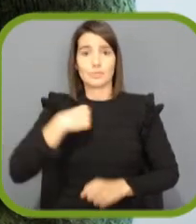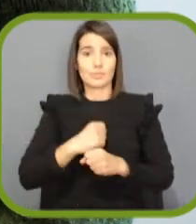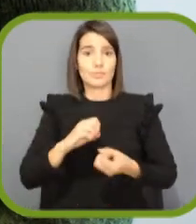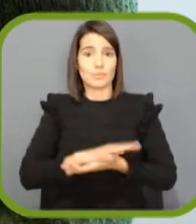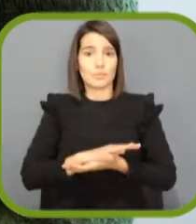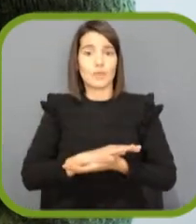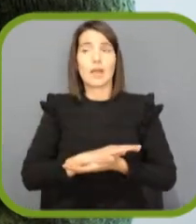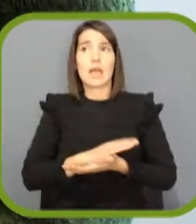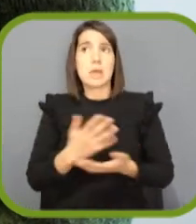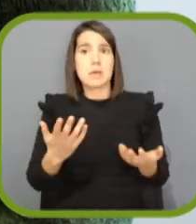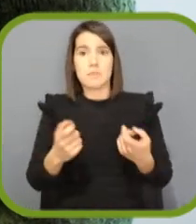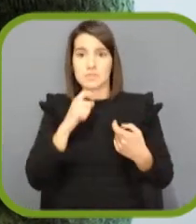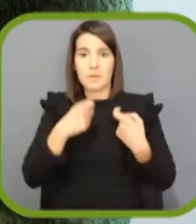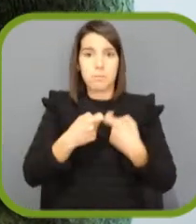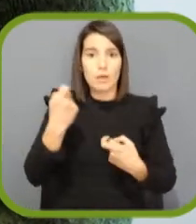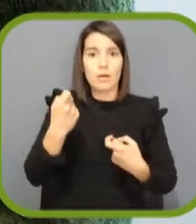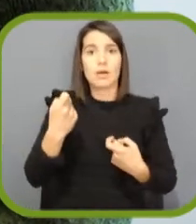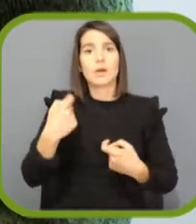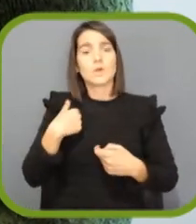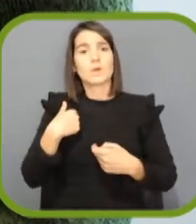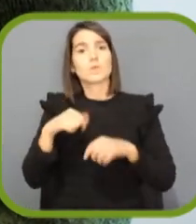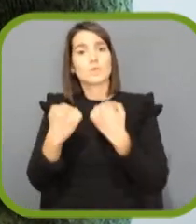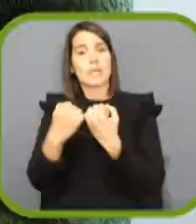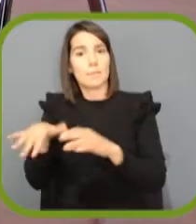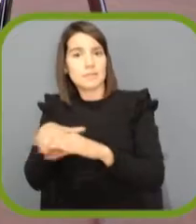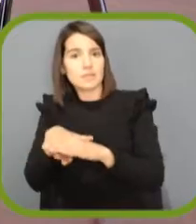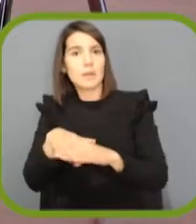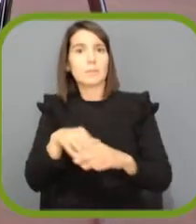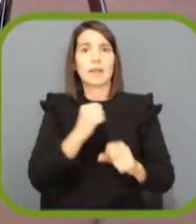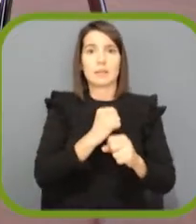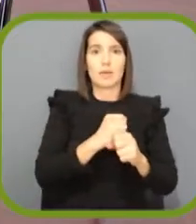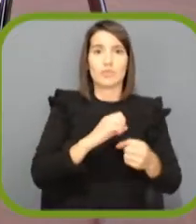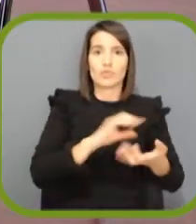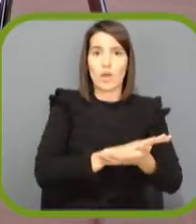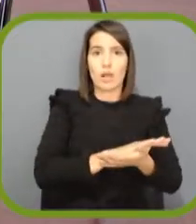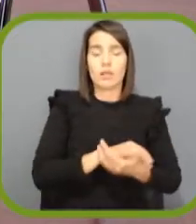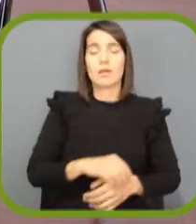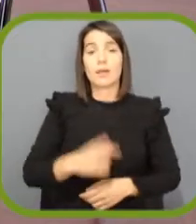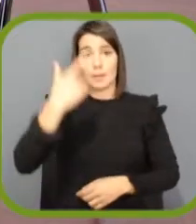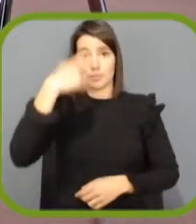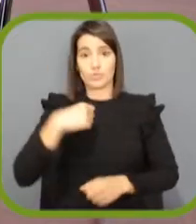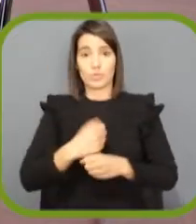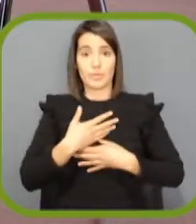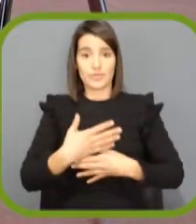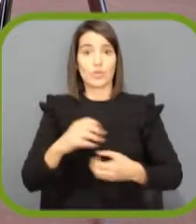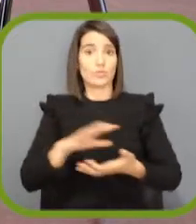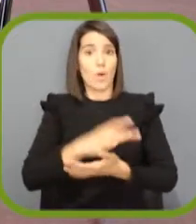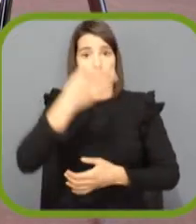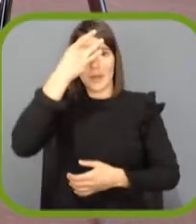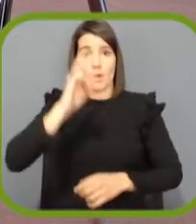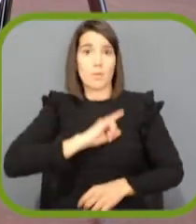serão incompatíveis os papéis de jornalista e cidadão participativo? O jornalista tem as suas próprias opiniões, o